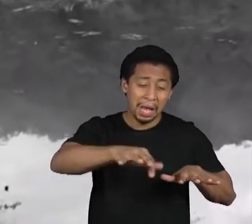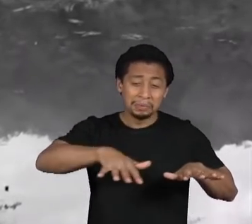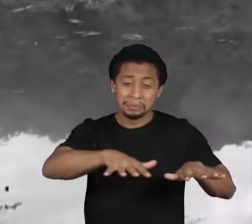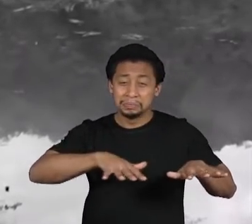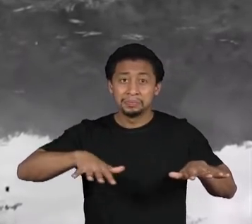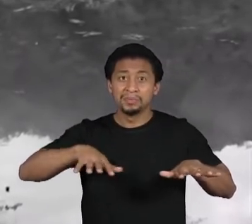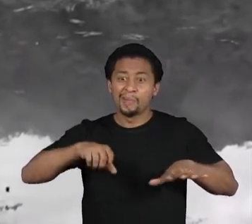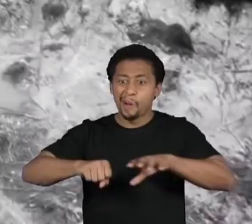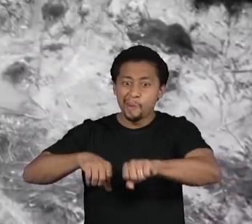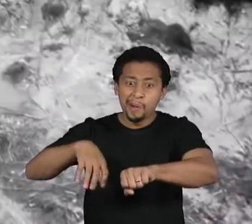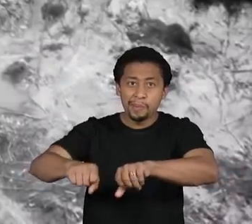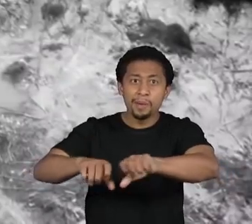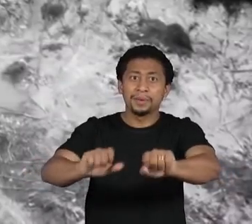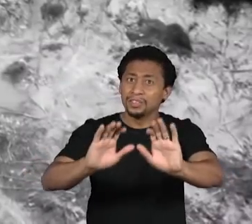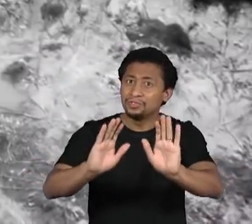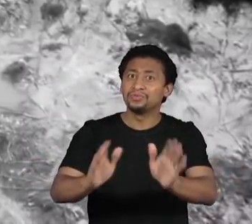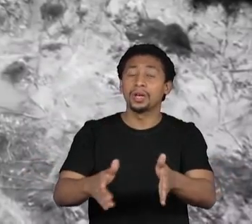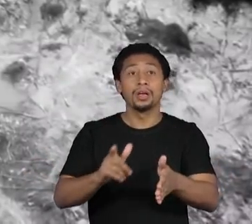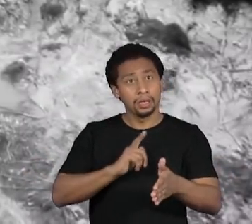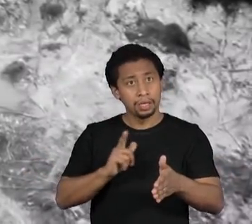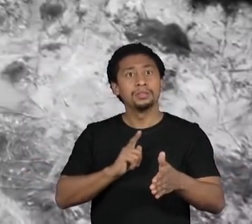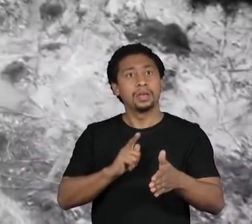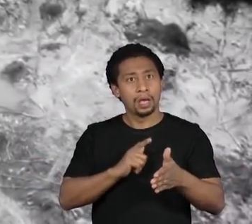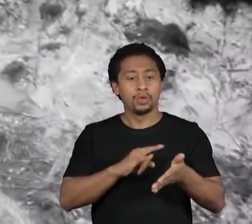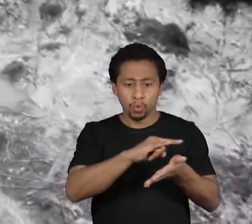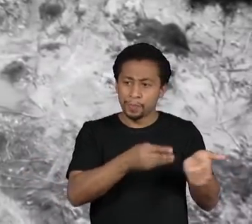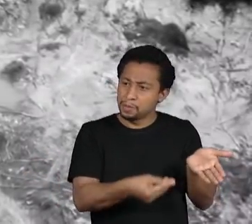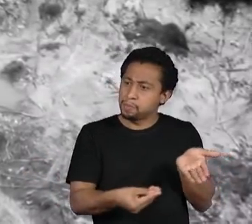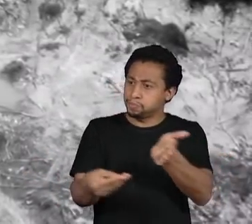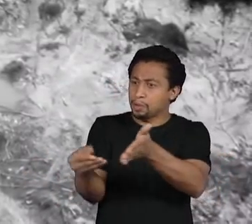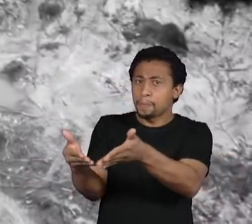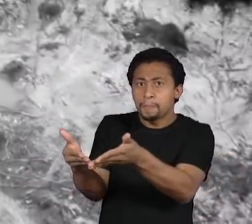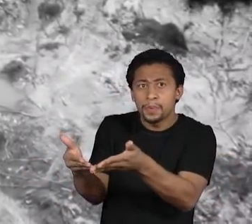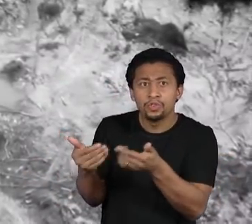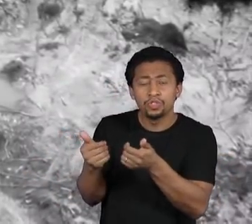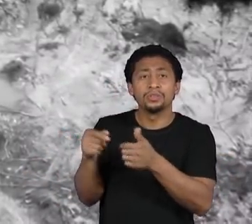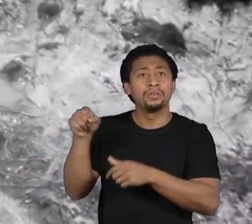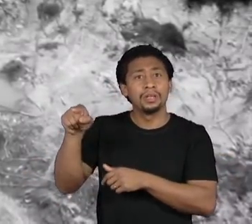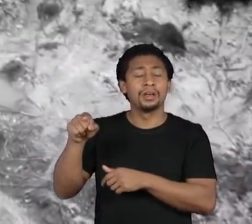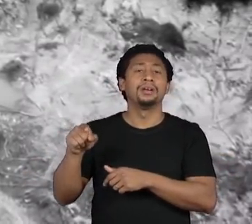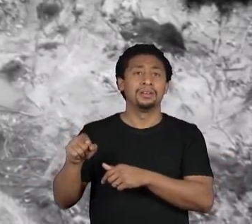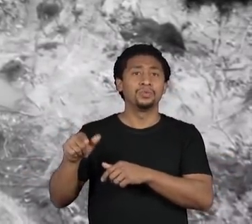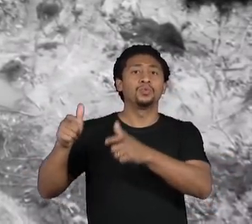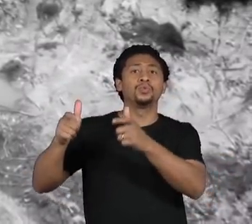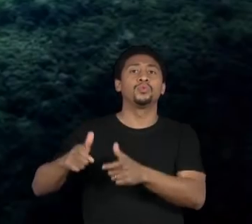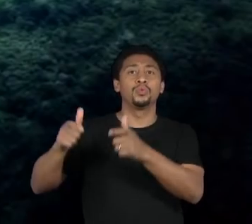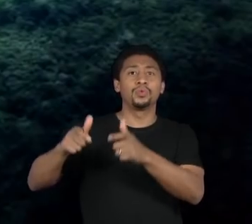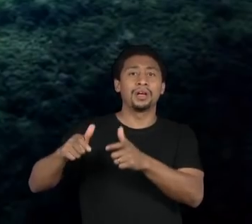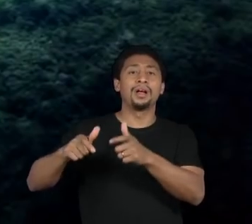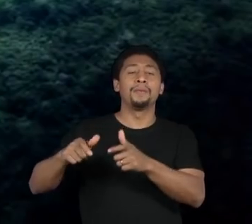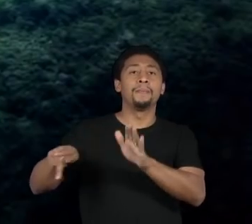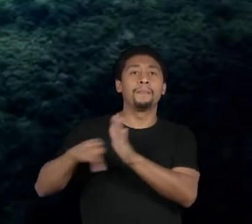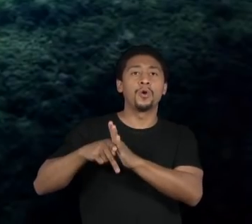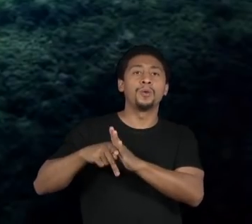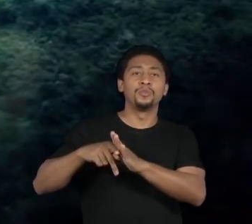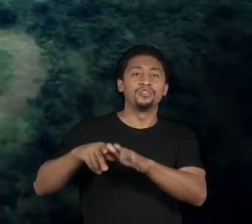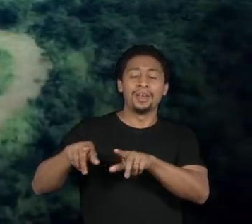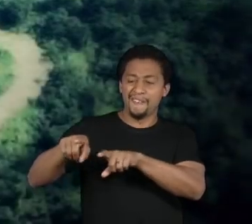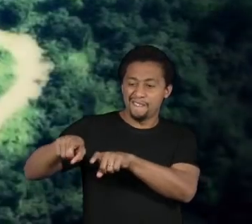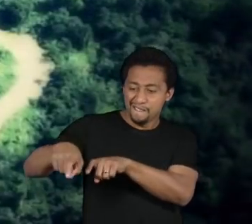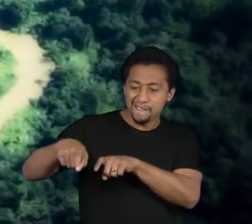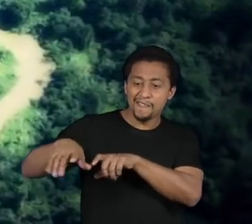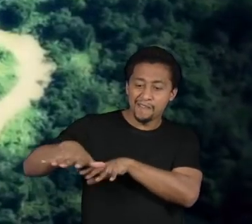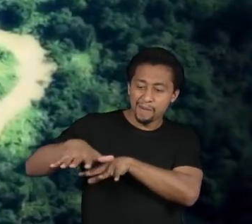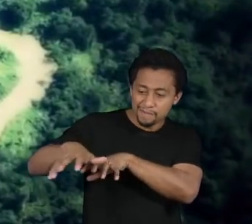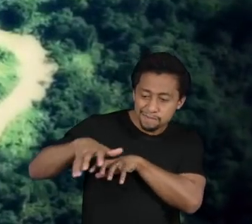pedidos registrados na Agência Nacional de Mineração, uma extensão territorial maior do que a Bélgica ou que o estado de